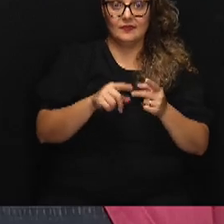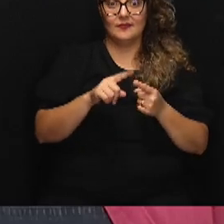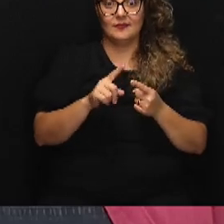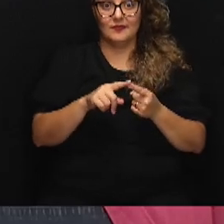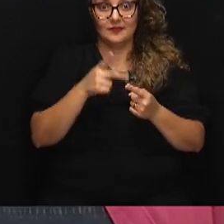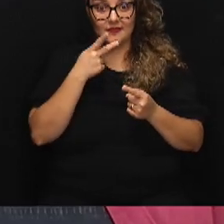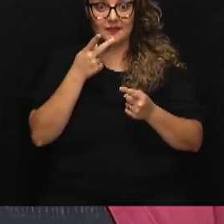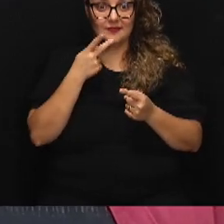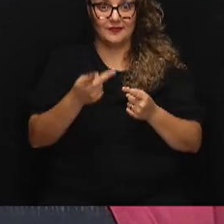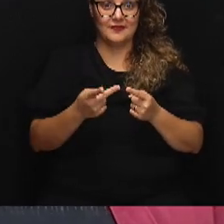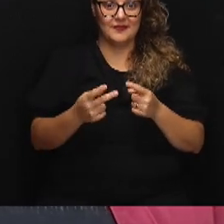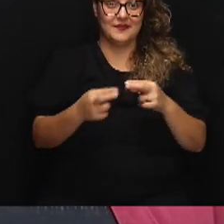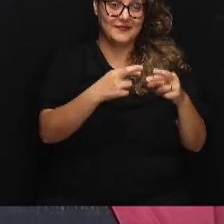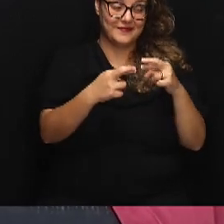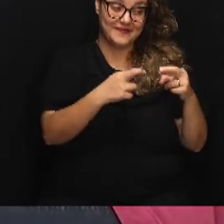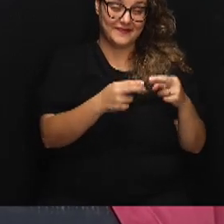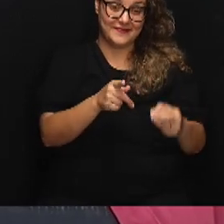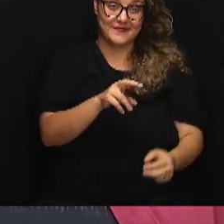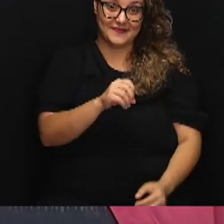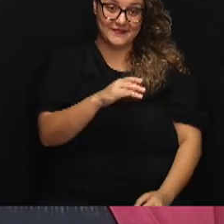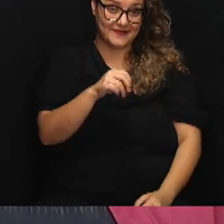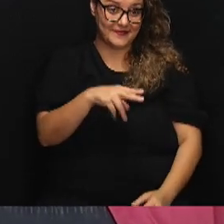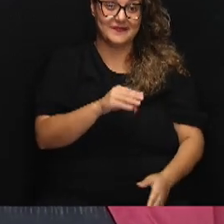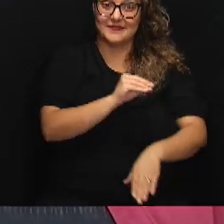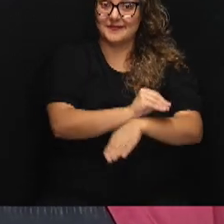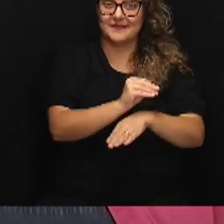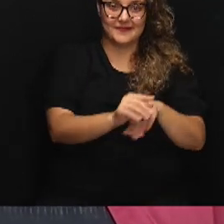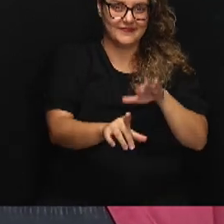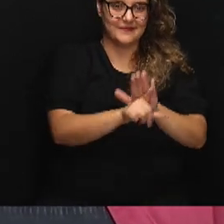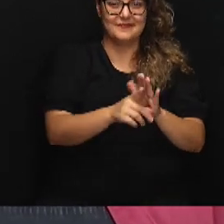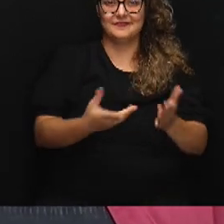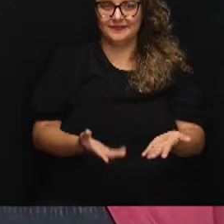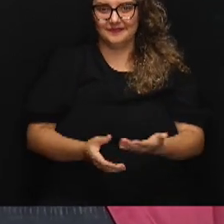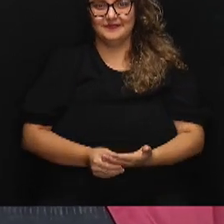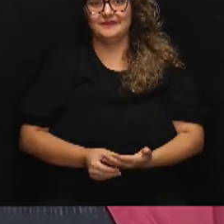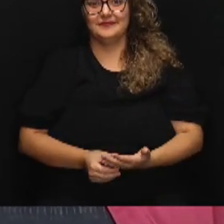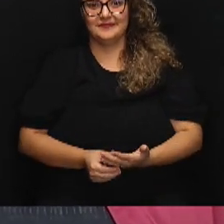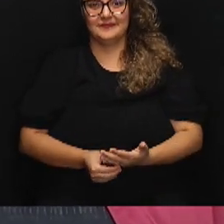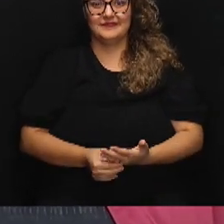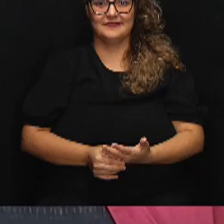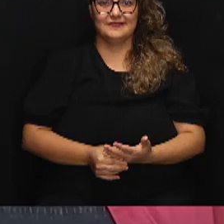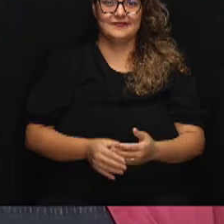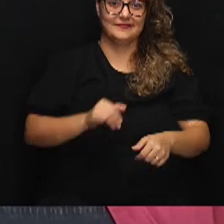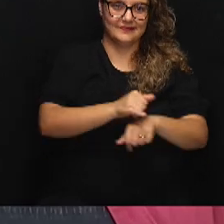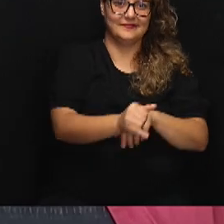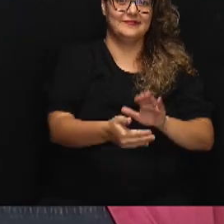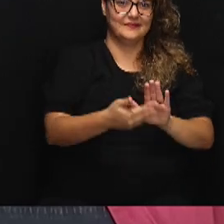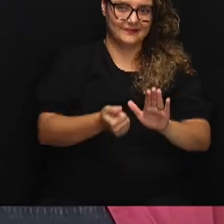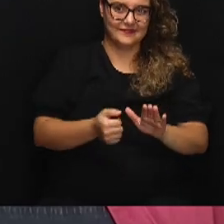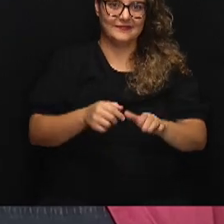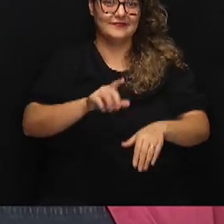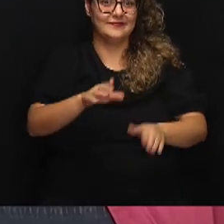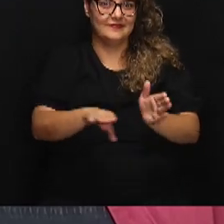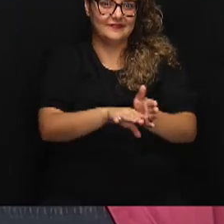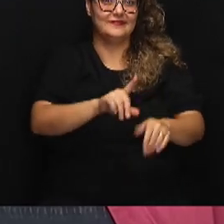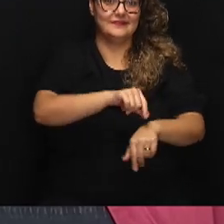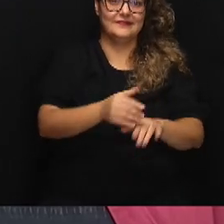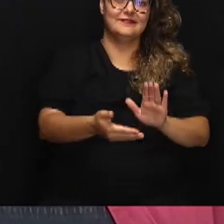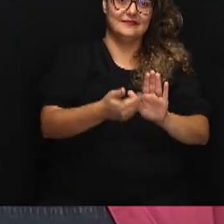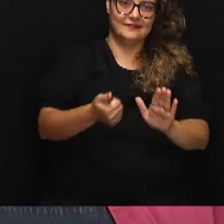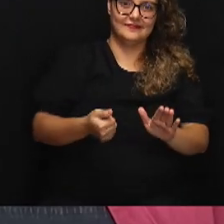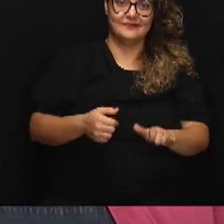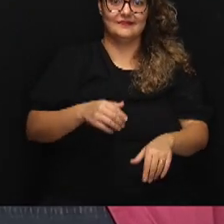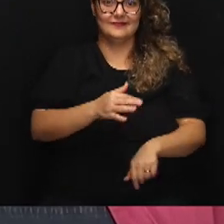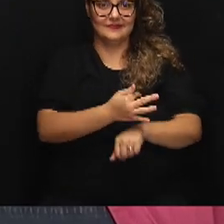fiscal do PROCON. Eles cuidam da lei, gente. Faltou, desconta. Chegou atrasado, desconta. Tem férias, vou pagar.